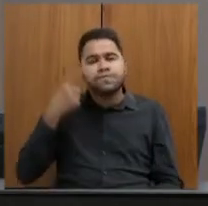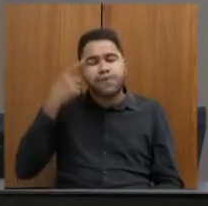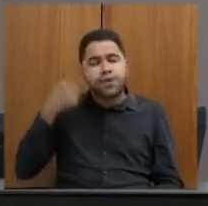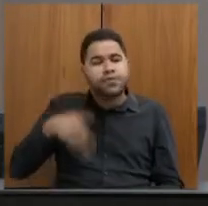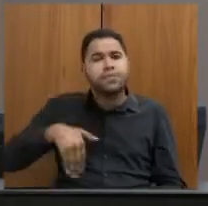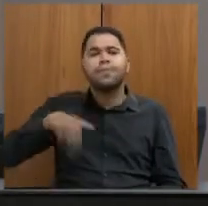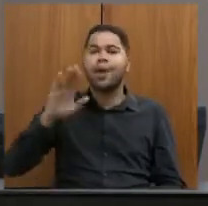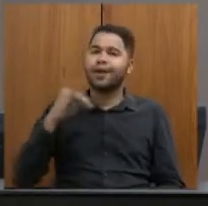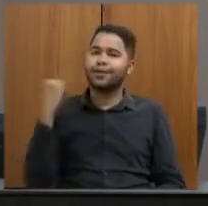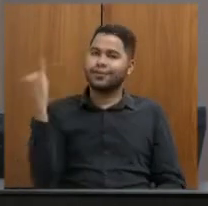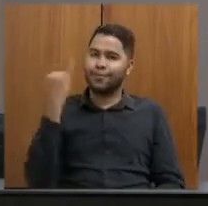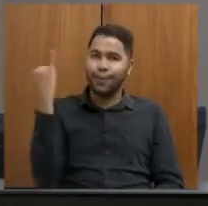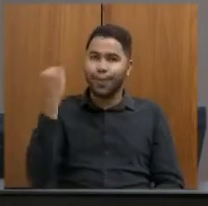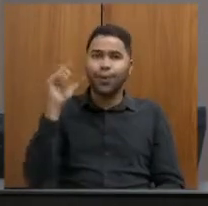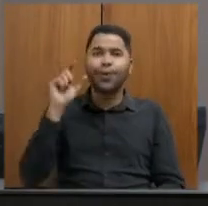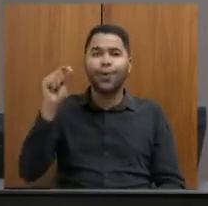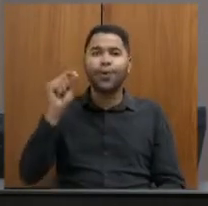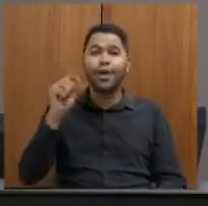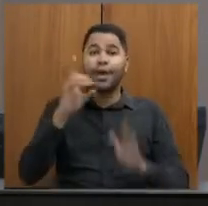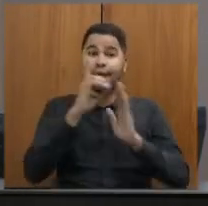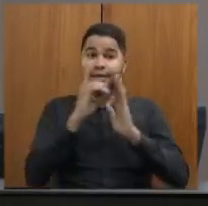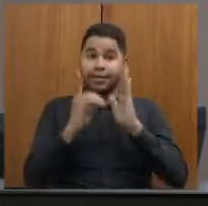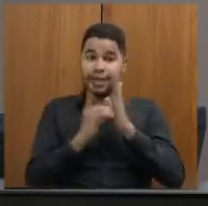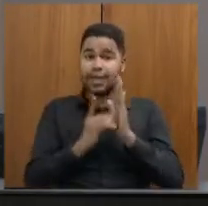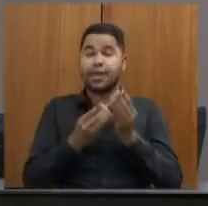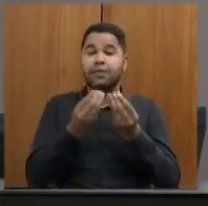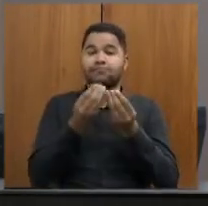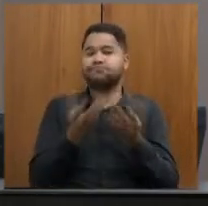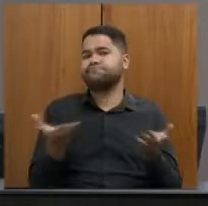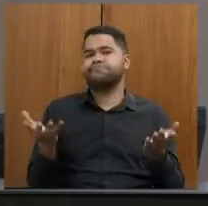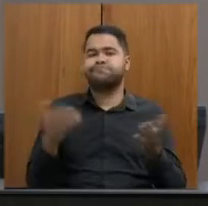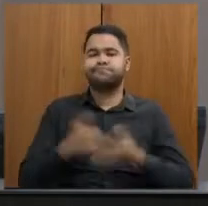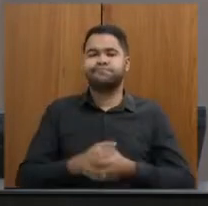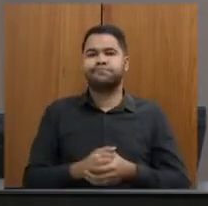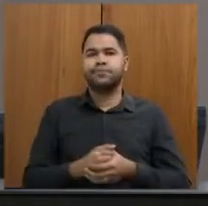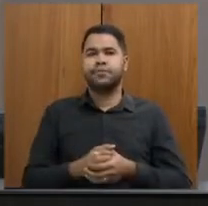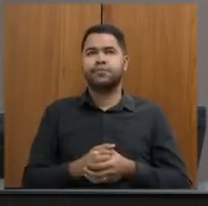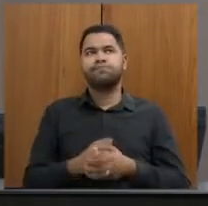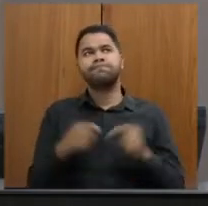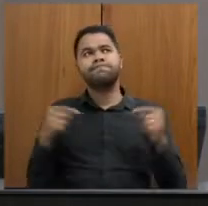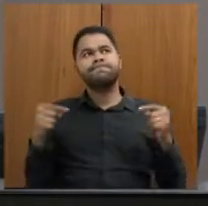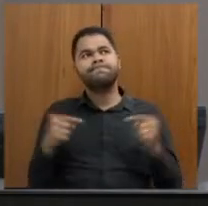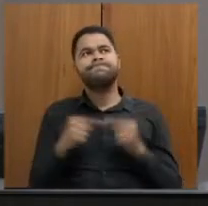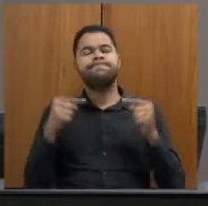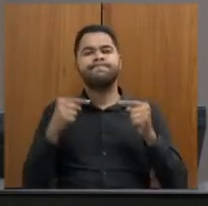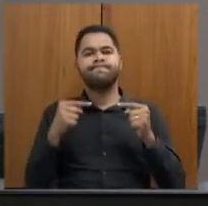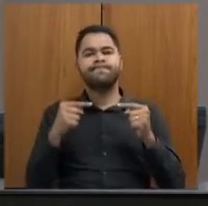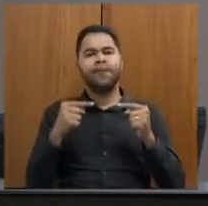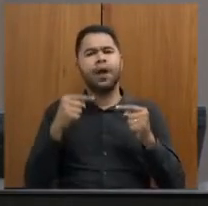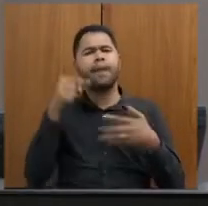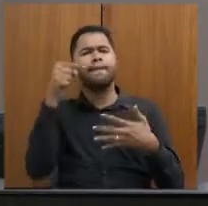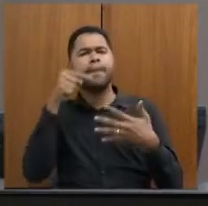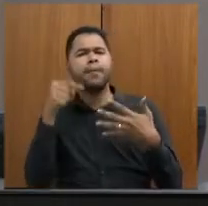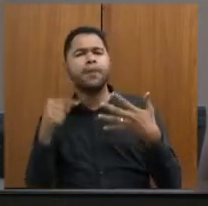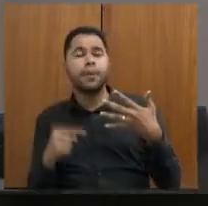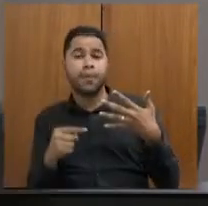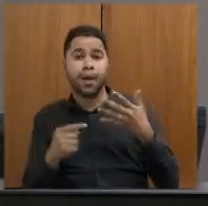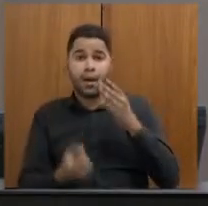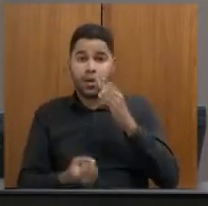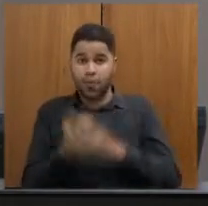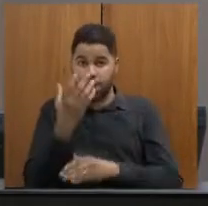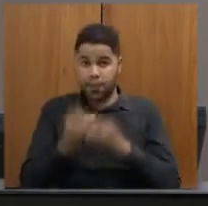colocar aqui esse decreto veio de encontro a seguinte questão o